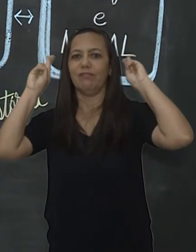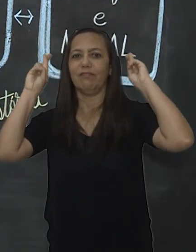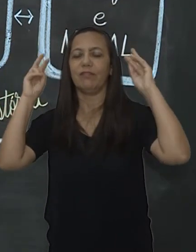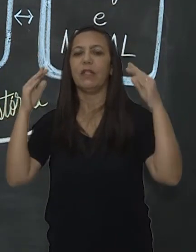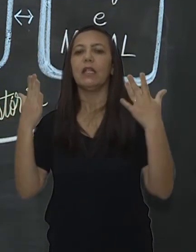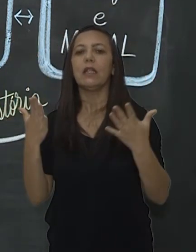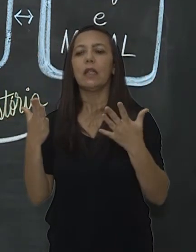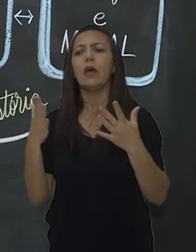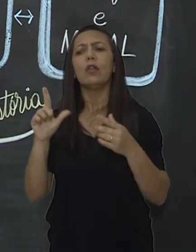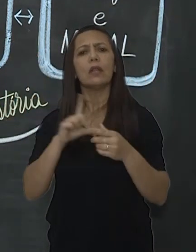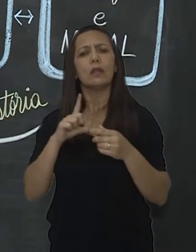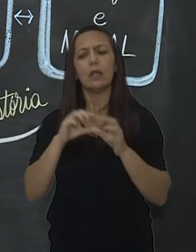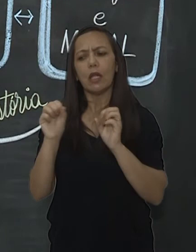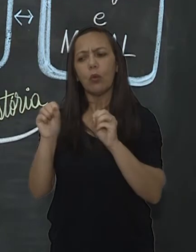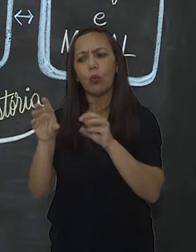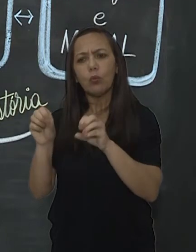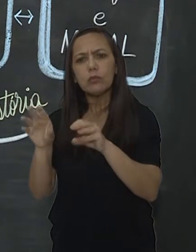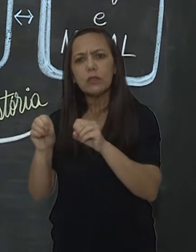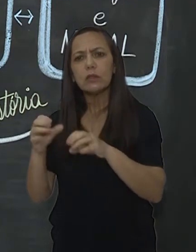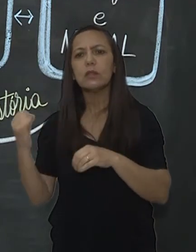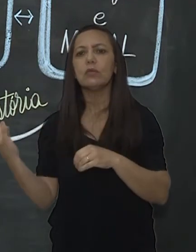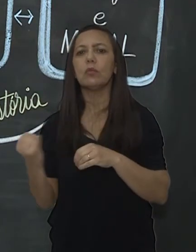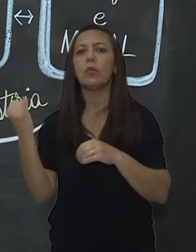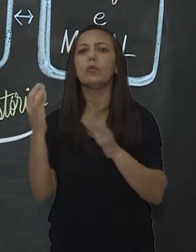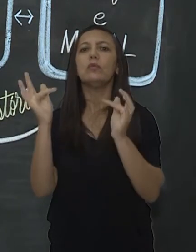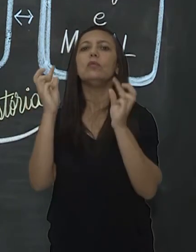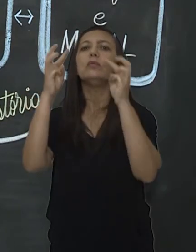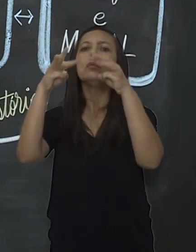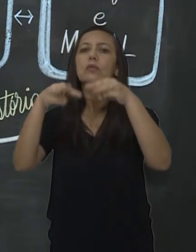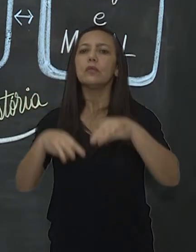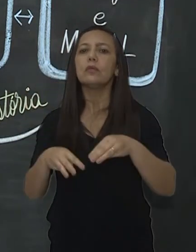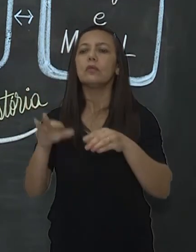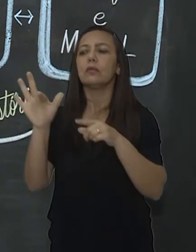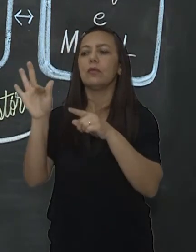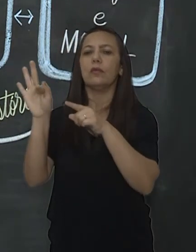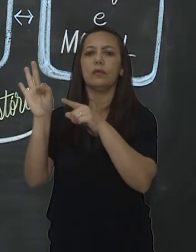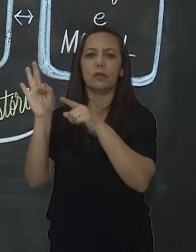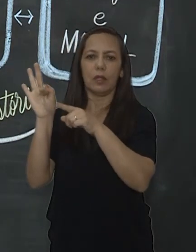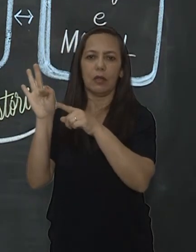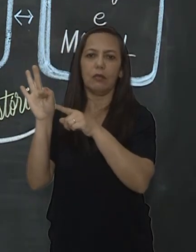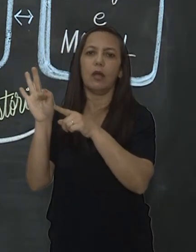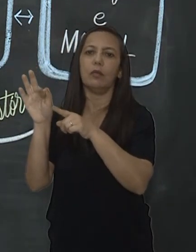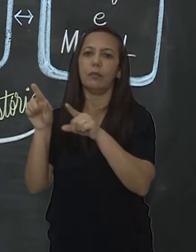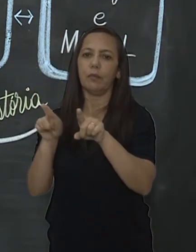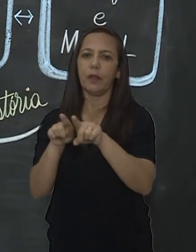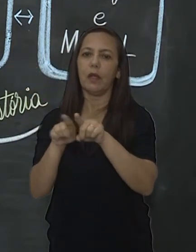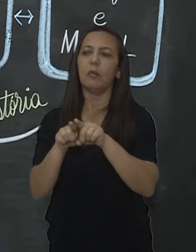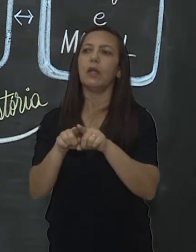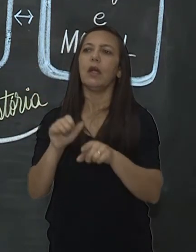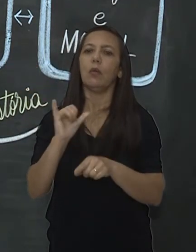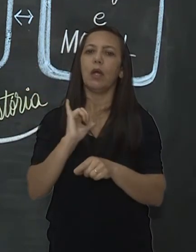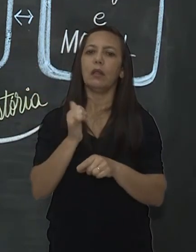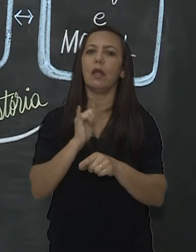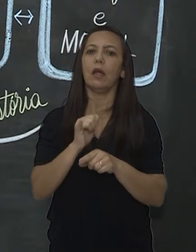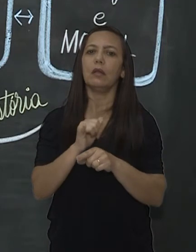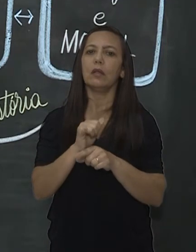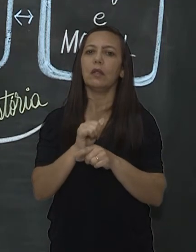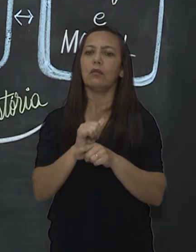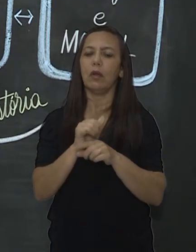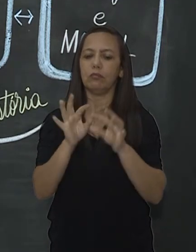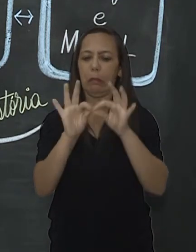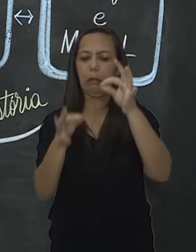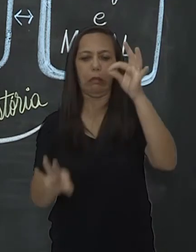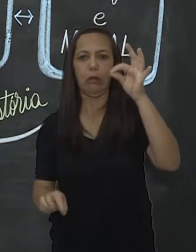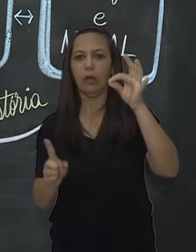moral ela vem no final mesmo destacada. Então eu tenho um título com o nome dos animais, eu tenho toda a narrativa, que também é uma narrativa curta, nunca é uma narrativa tão